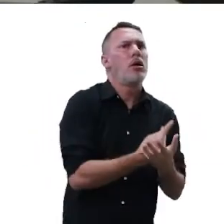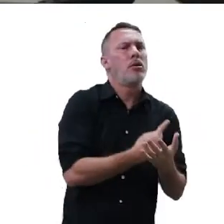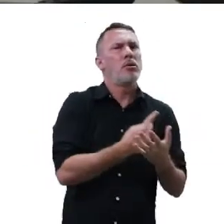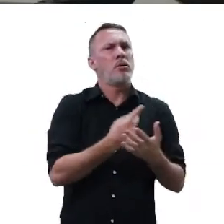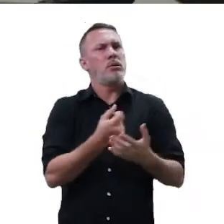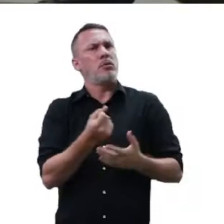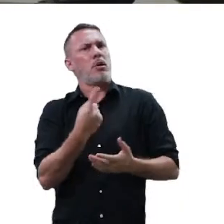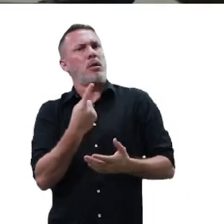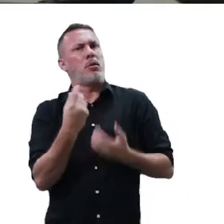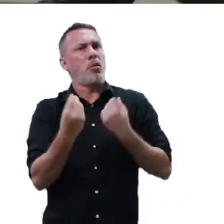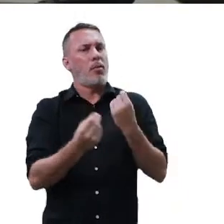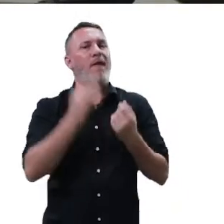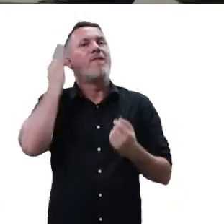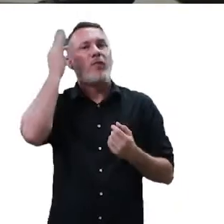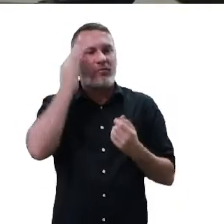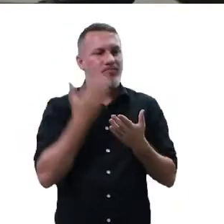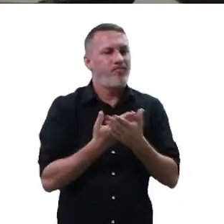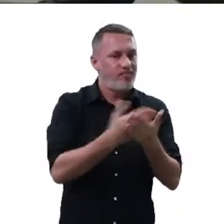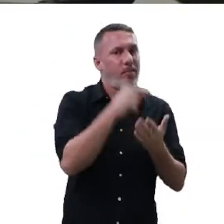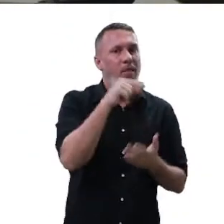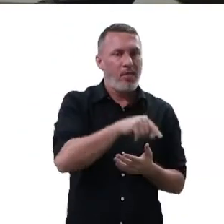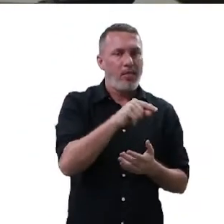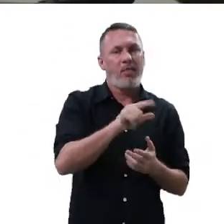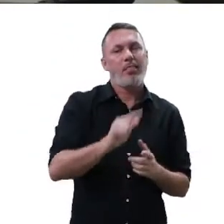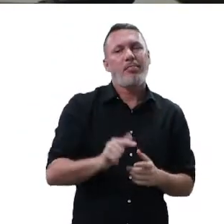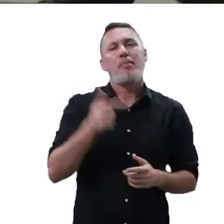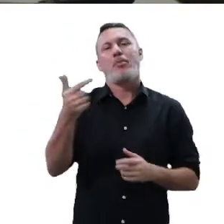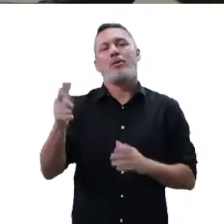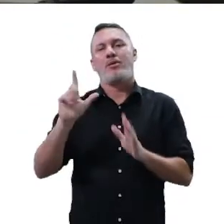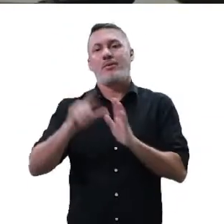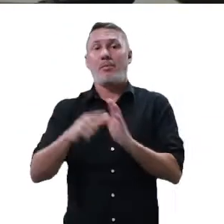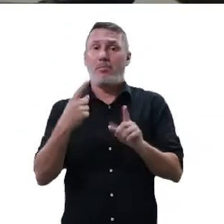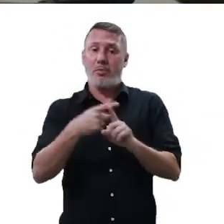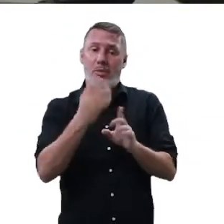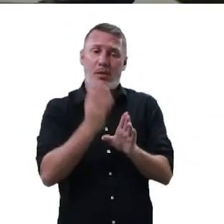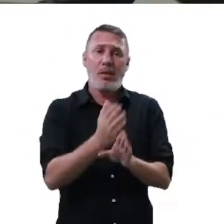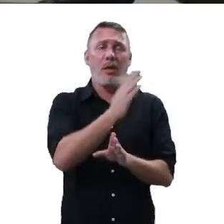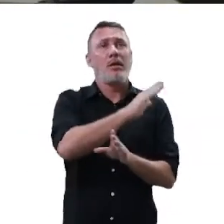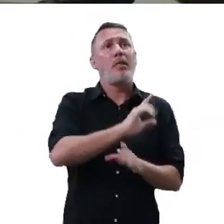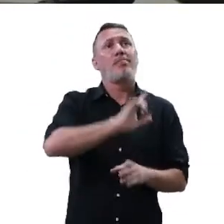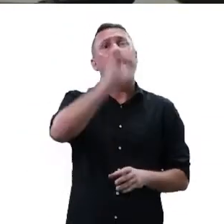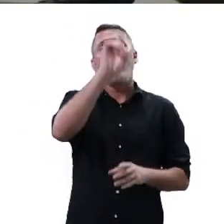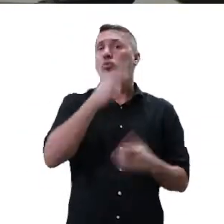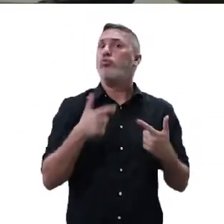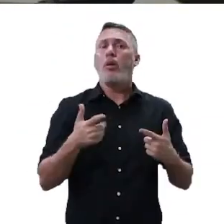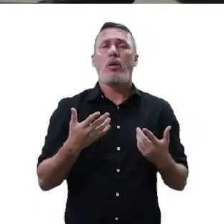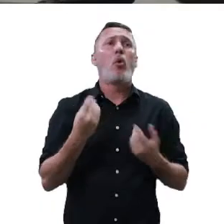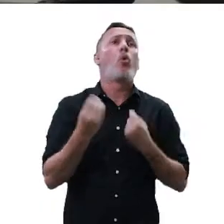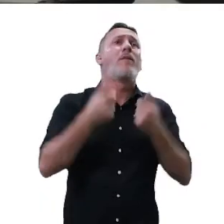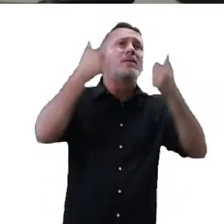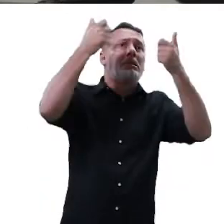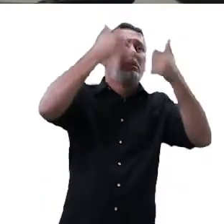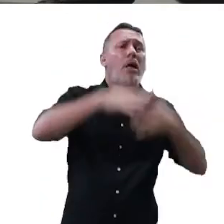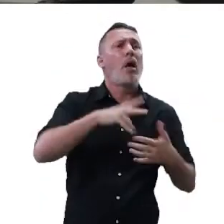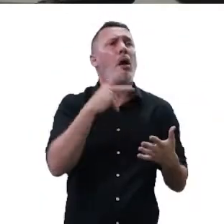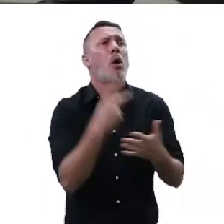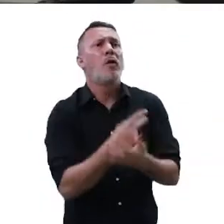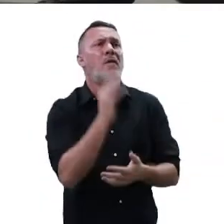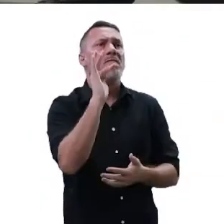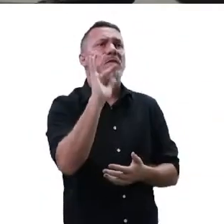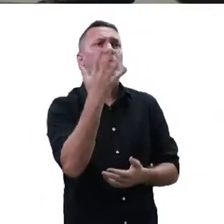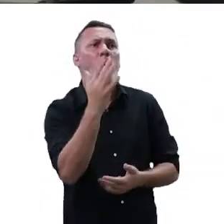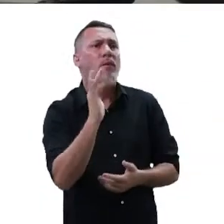Aquilo causava um grande espanto, uma grande admiração e grande curiosidade. Não tinha deuses para explicar, então vamos